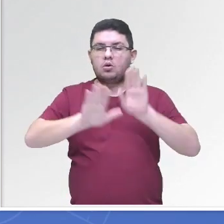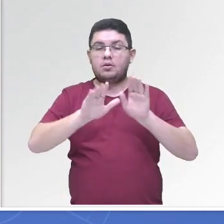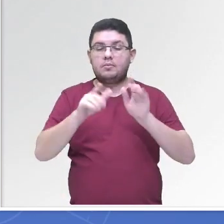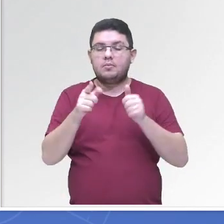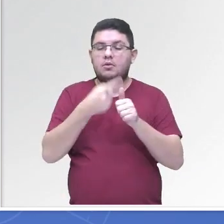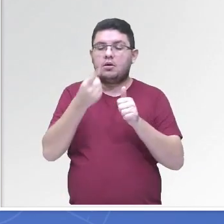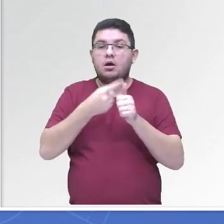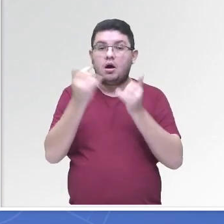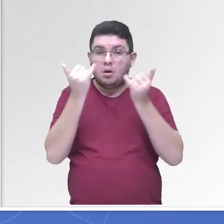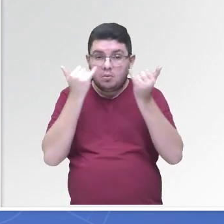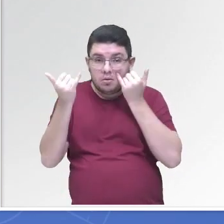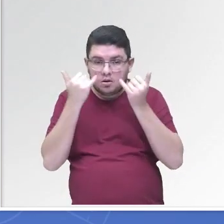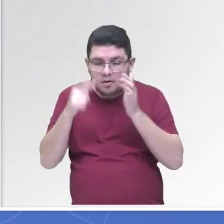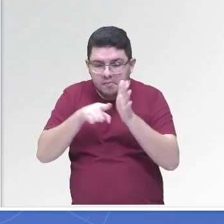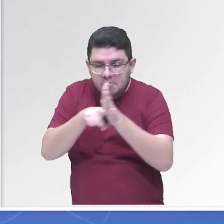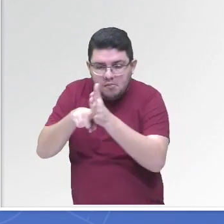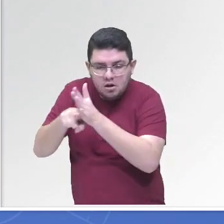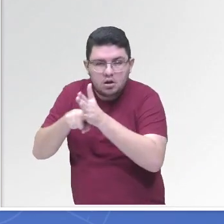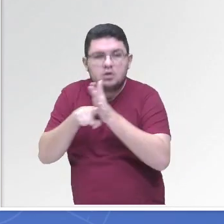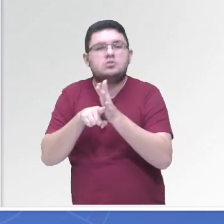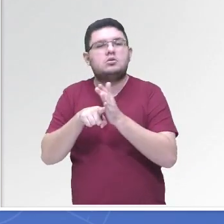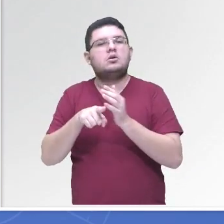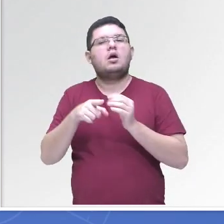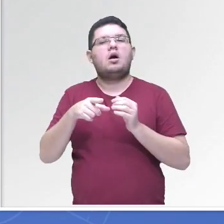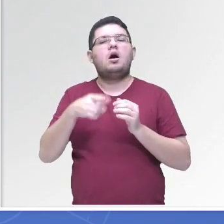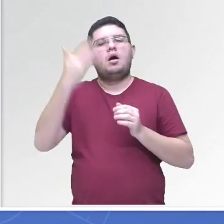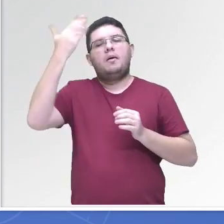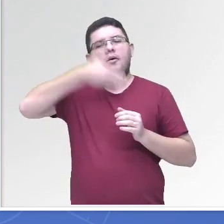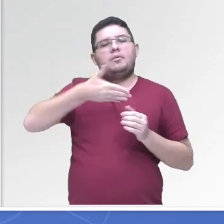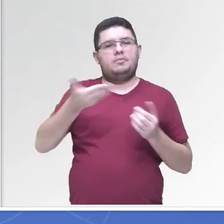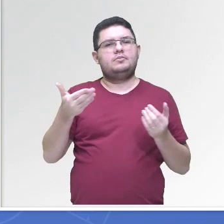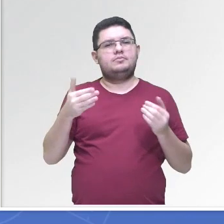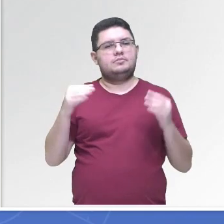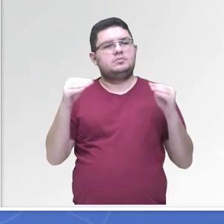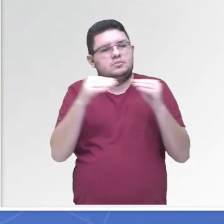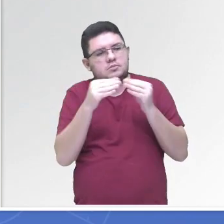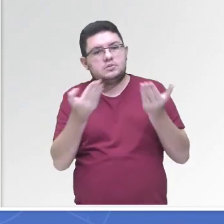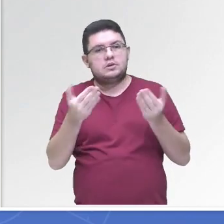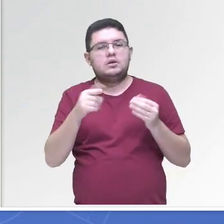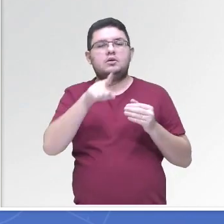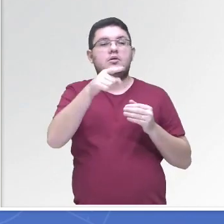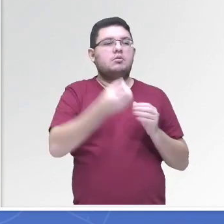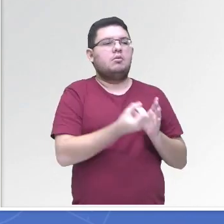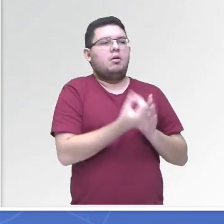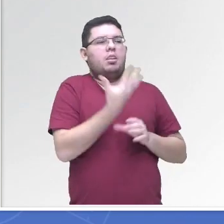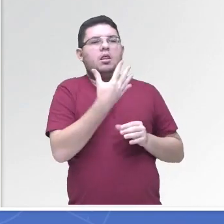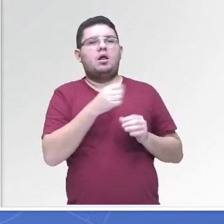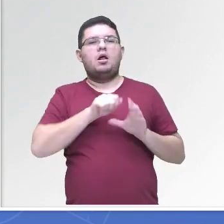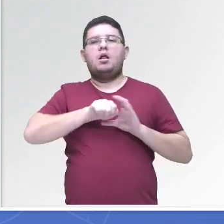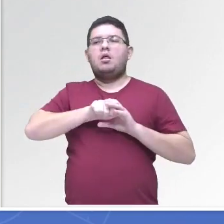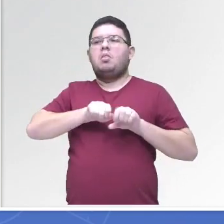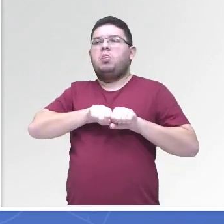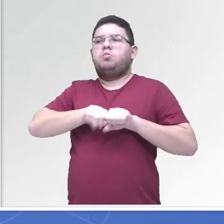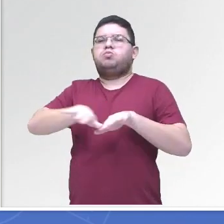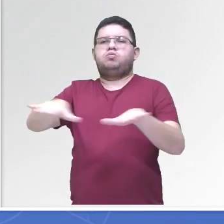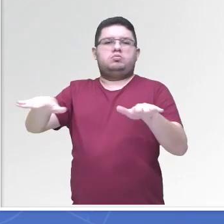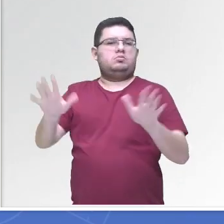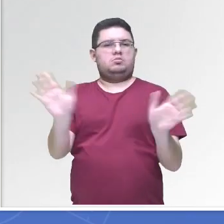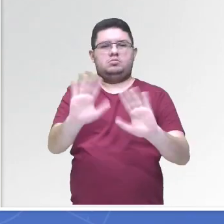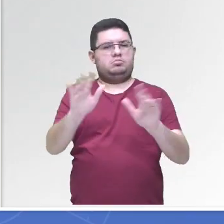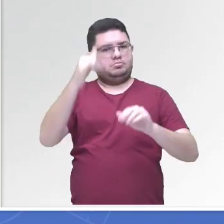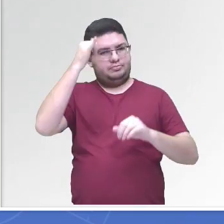recebe algo do tipo, pesquisa, se informa, vê se é verdade. Não saia distribuindo fake news, tá bom? Bora falar aqui